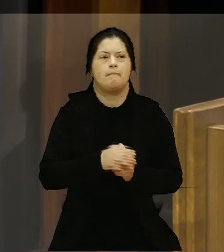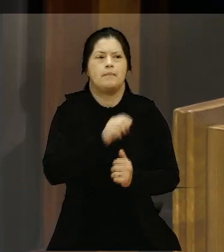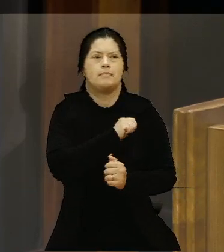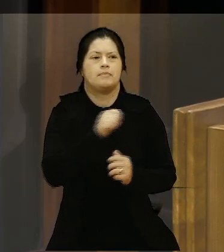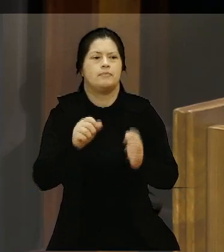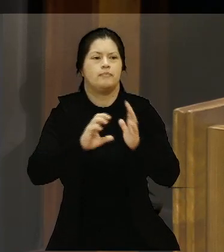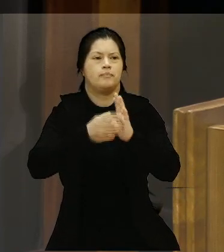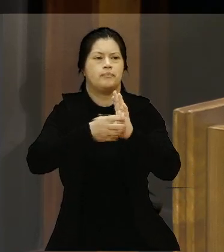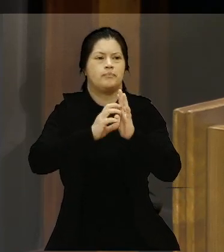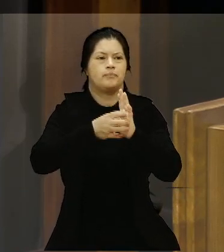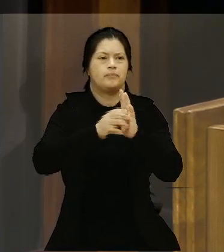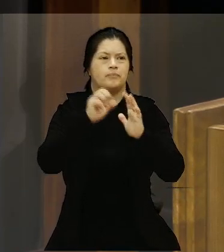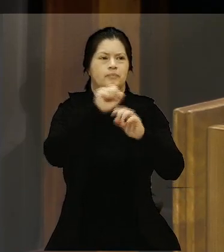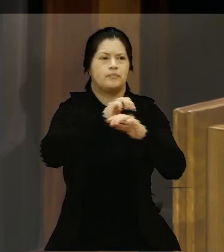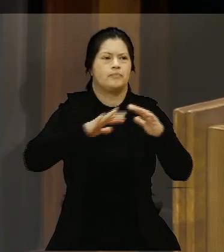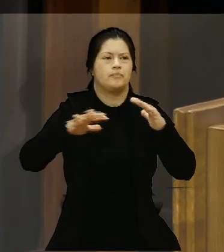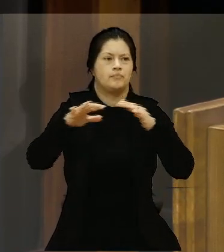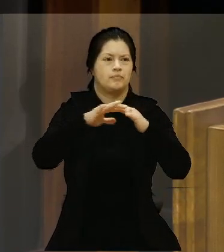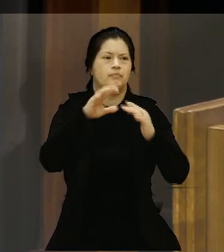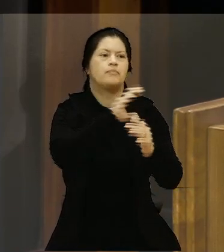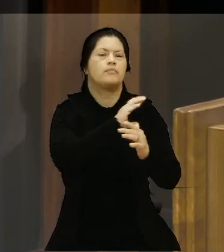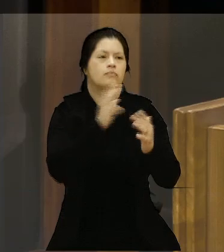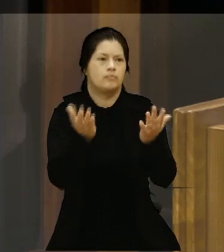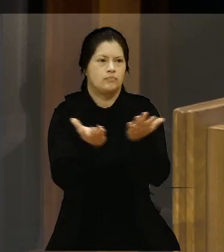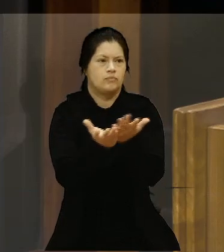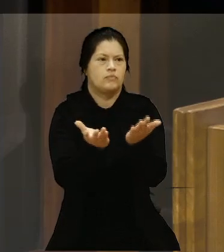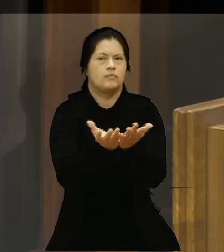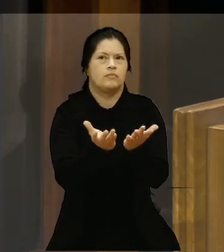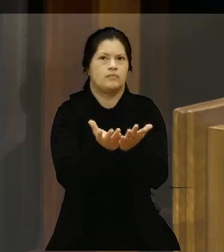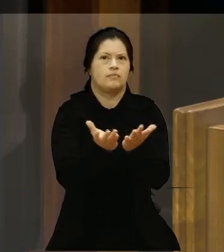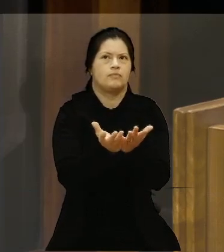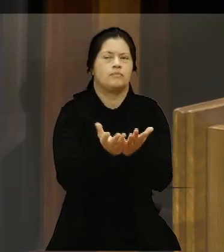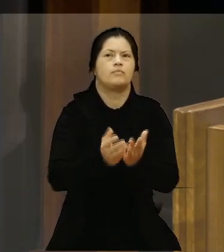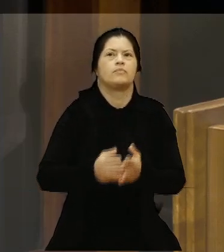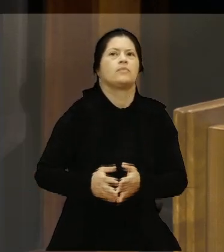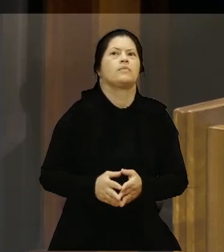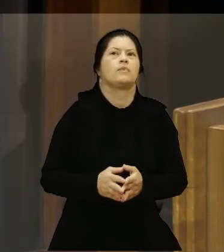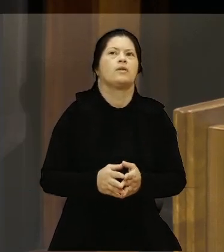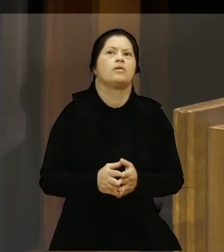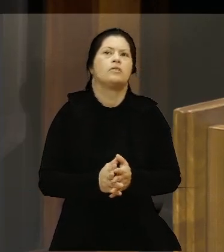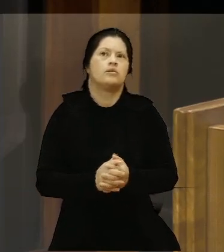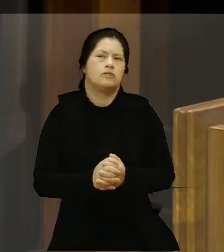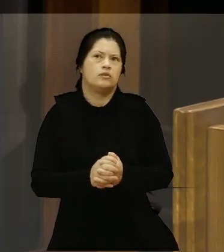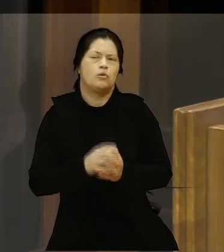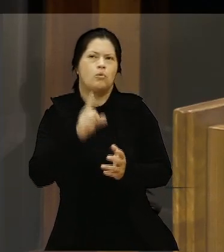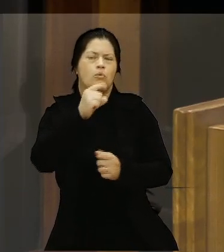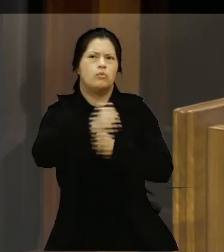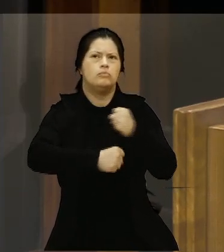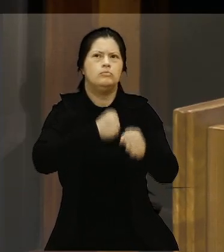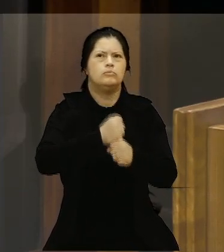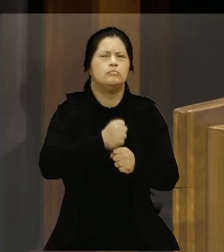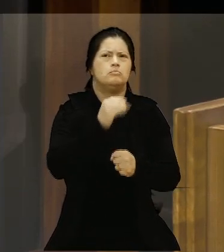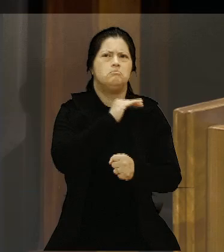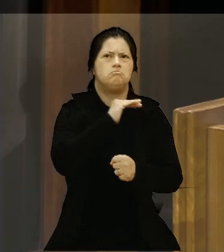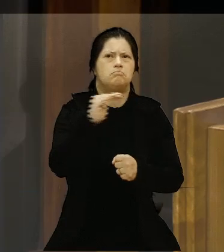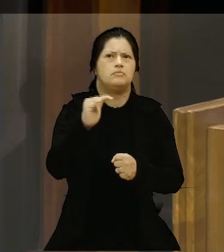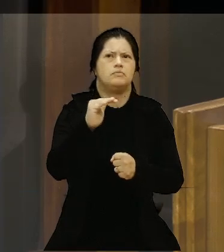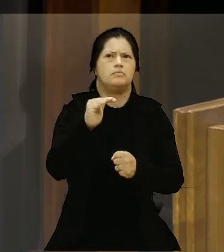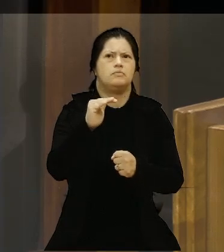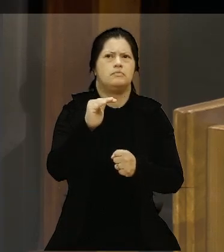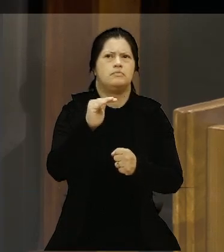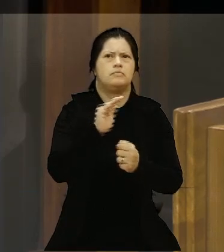Social Cristão, PSC, primeiramente, depois também tive um ano e meio, em torno de um ano e meio à frente